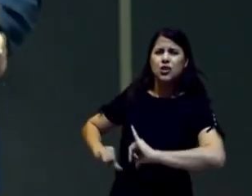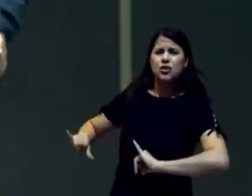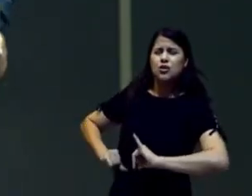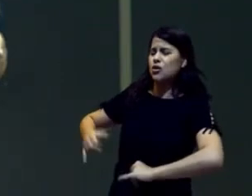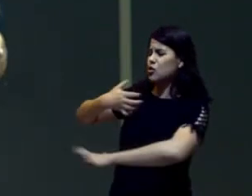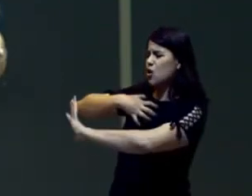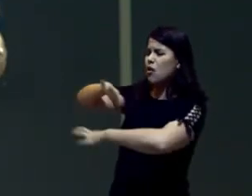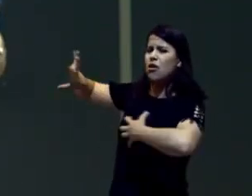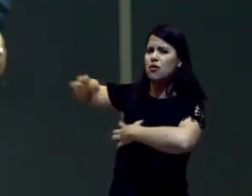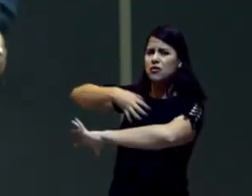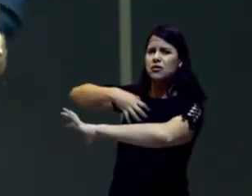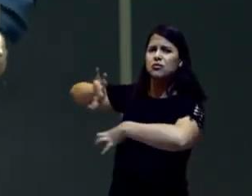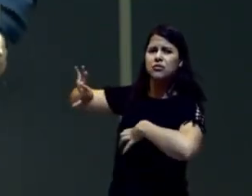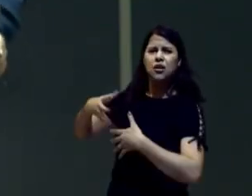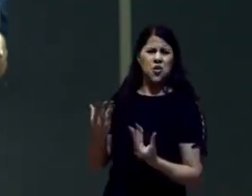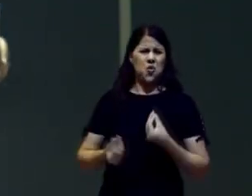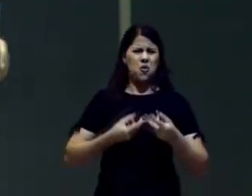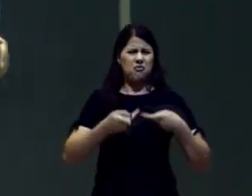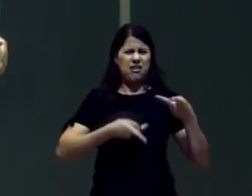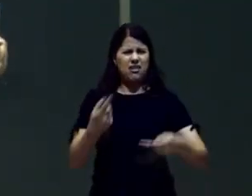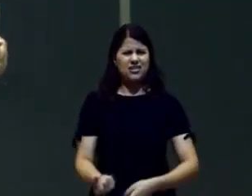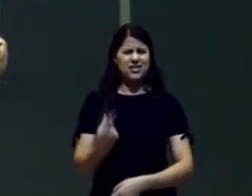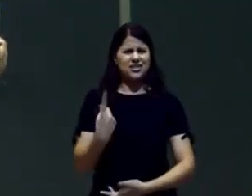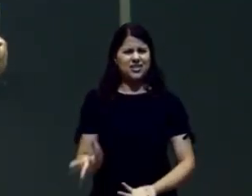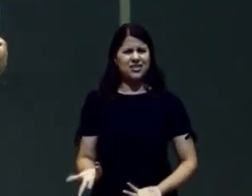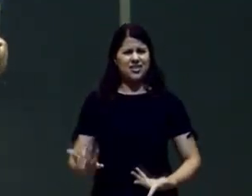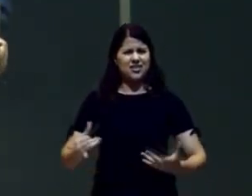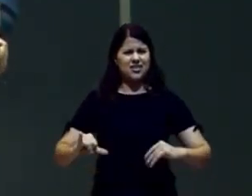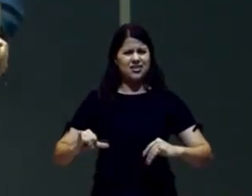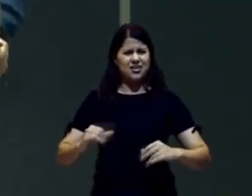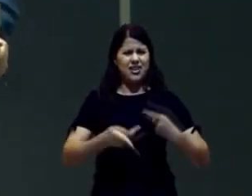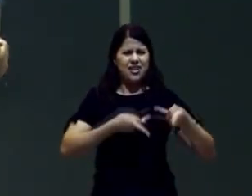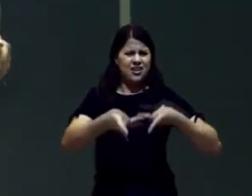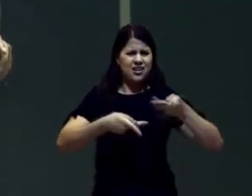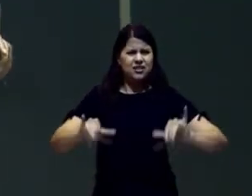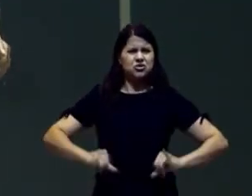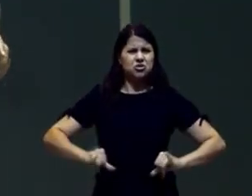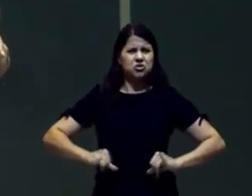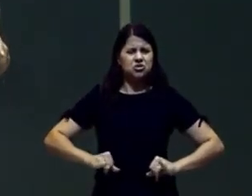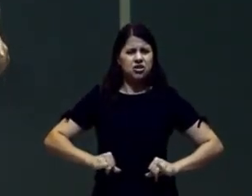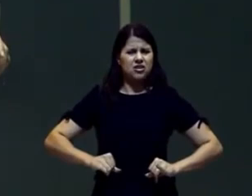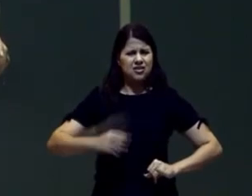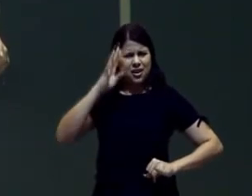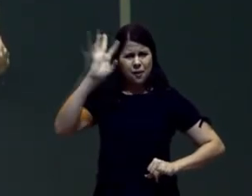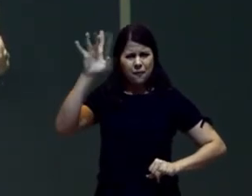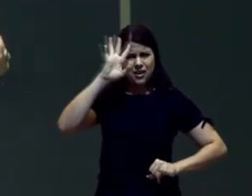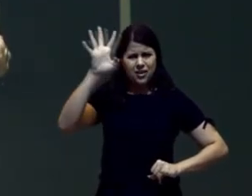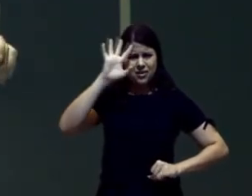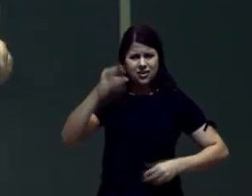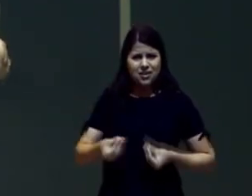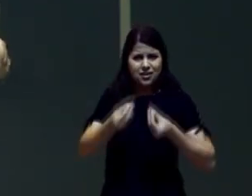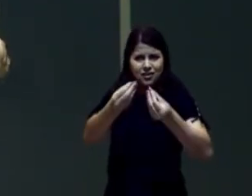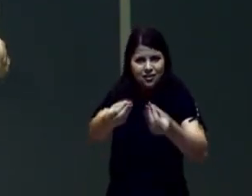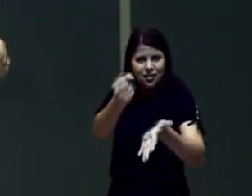do evangelho. Que herança é essa? Que herança é essa? Já imaginou você receber um testamento achando que vai